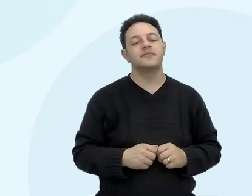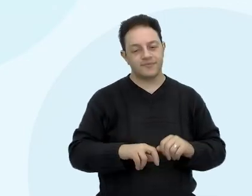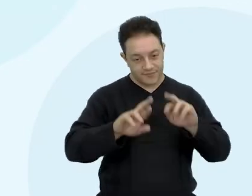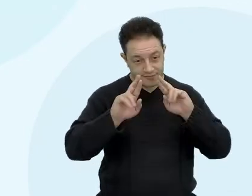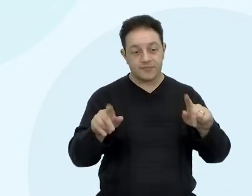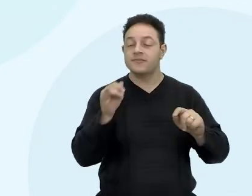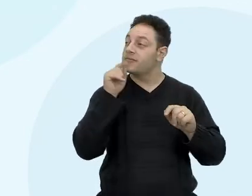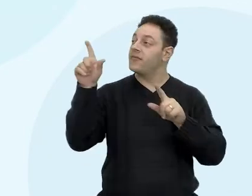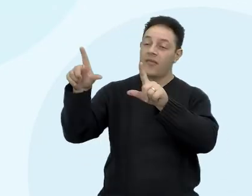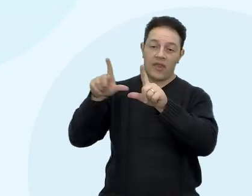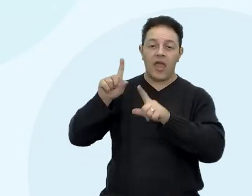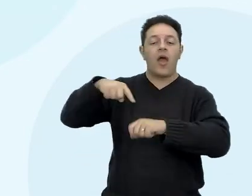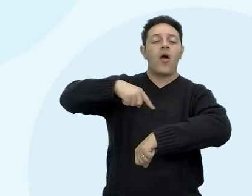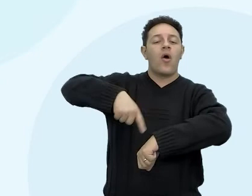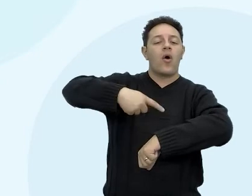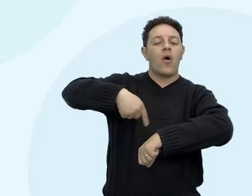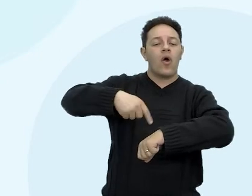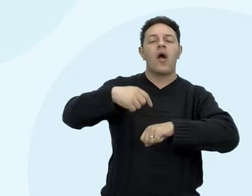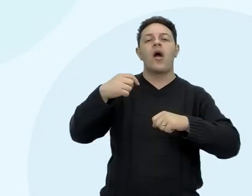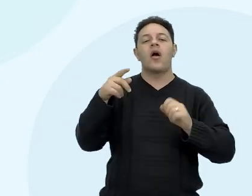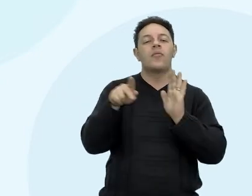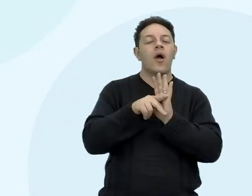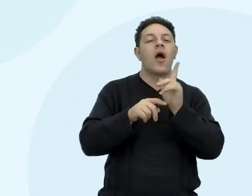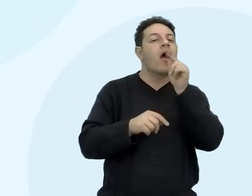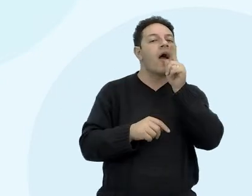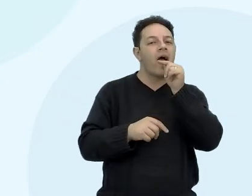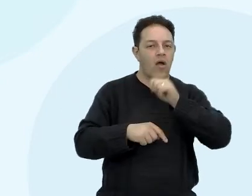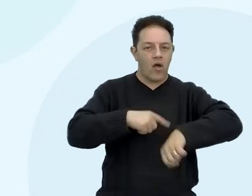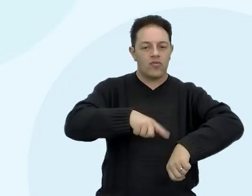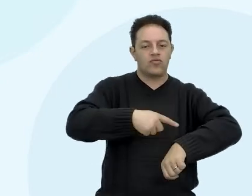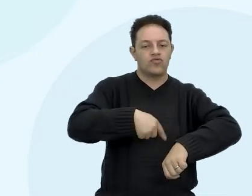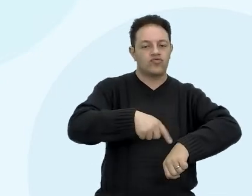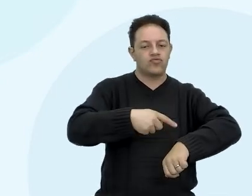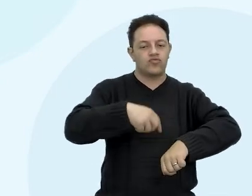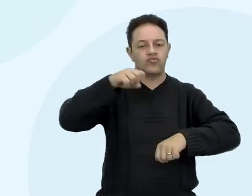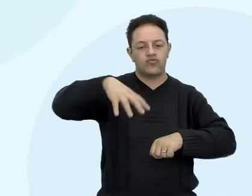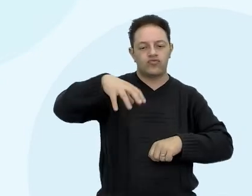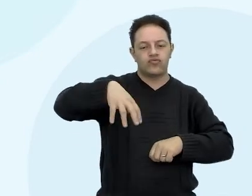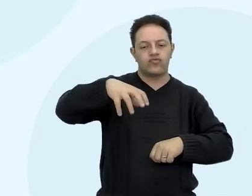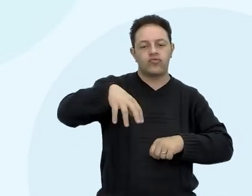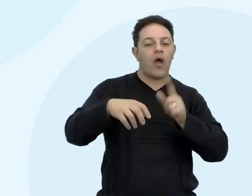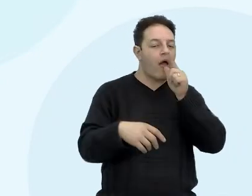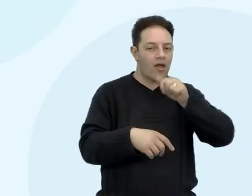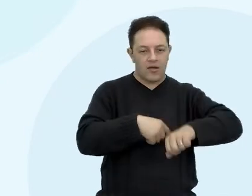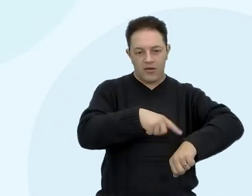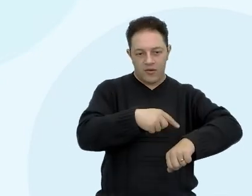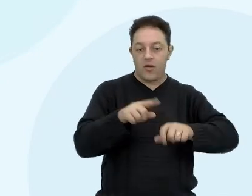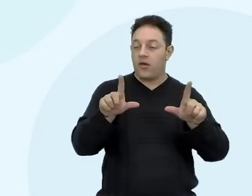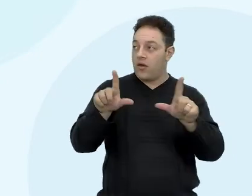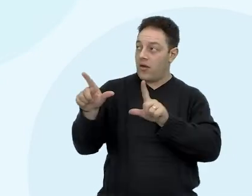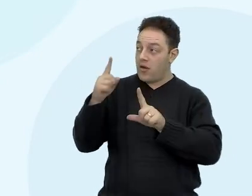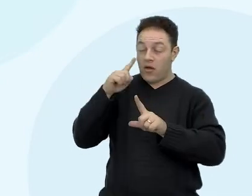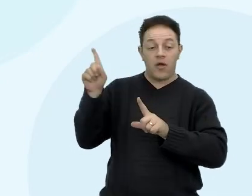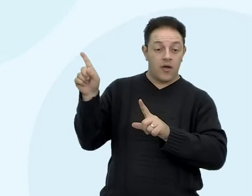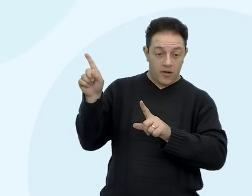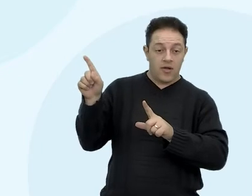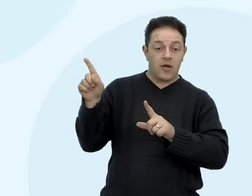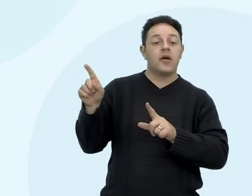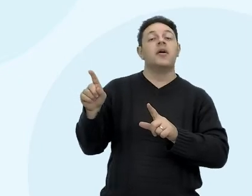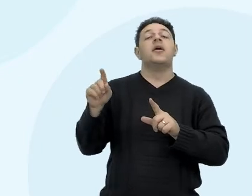de consumo, então eu peguei uma conta de água aqui, ó. Peguei uma conta de água. As